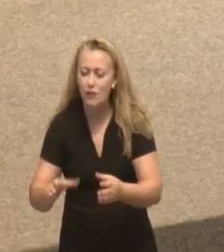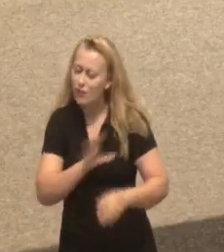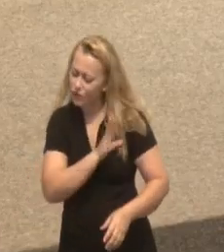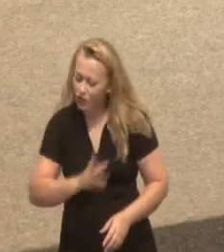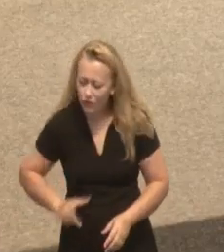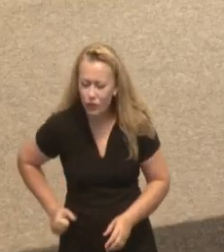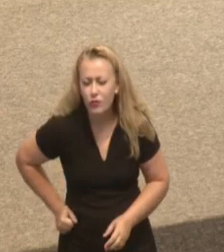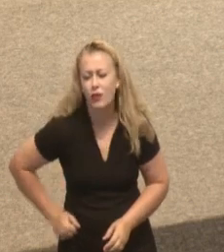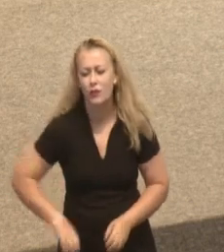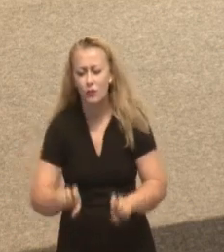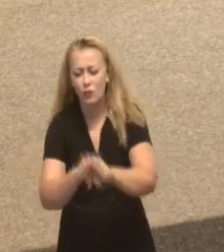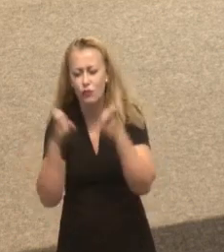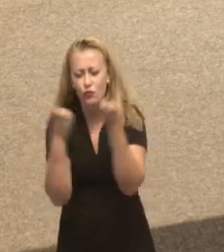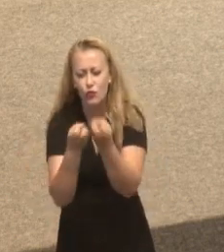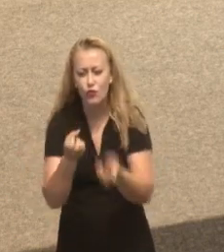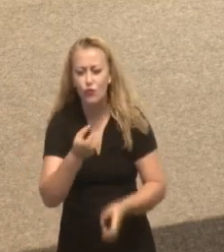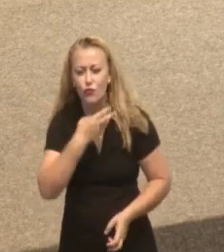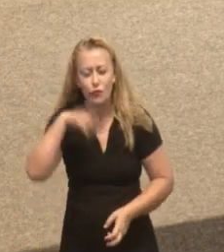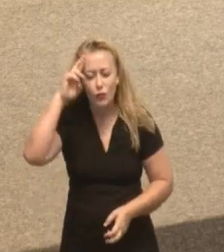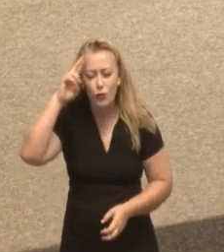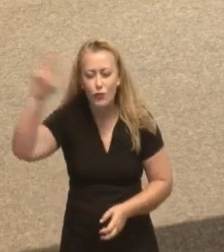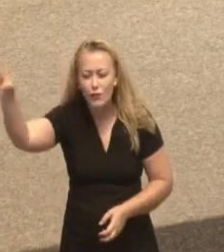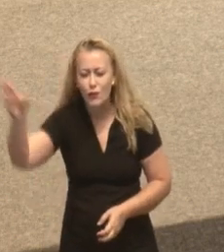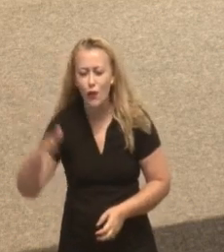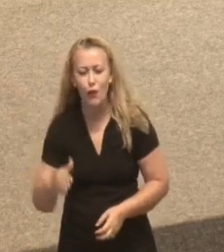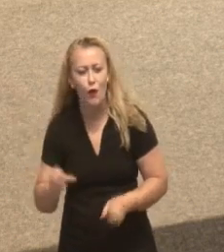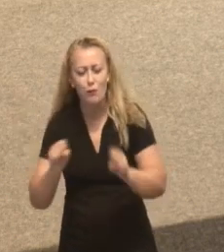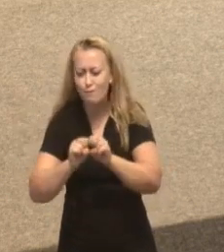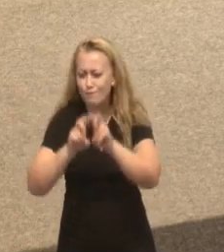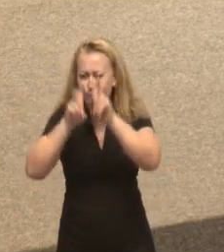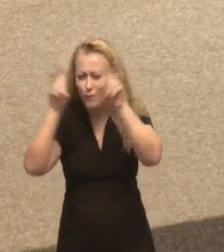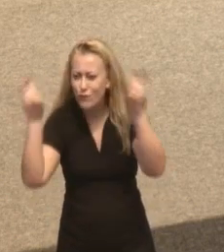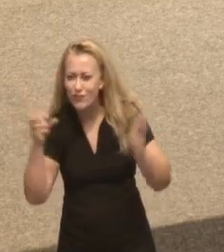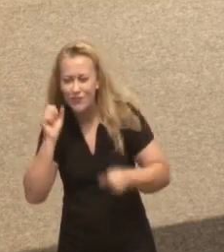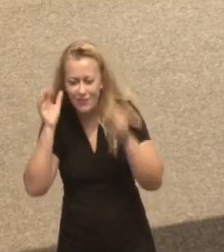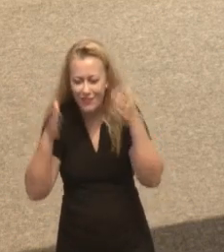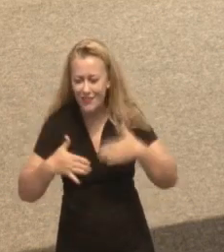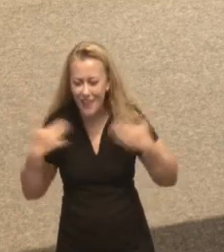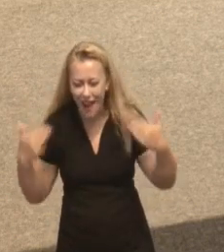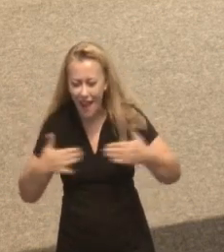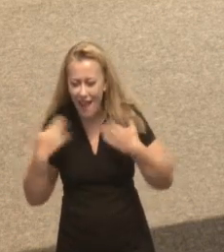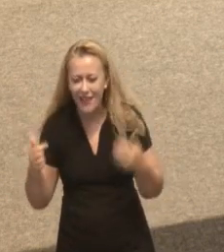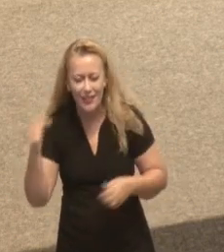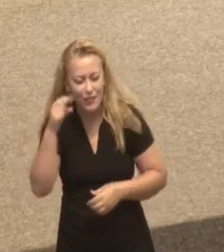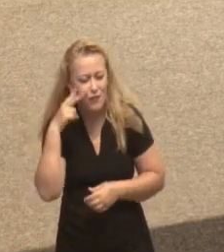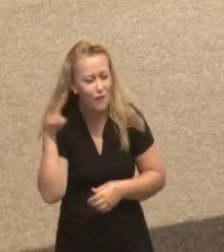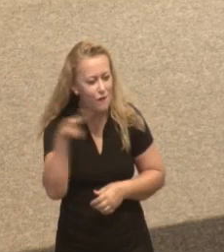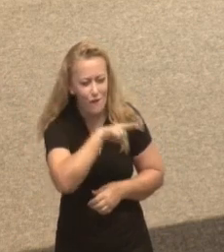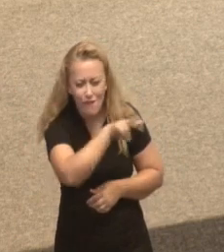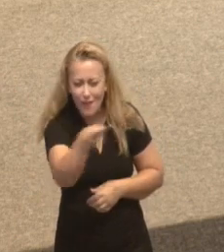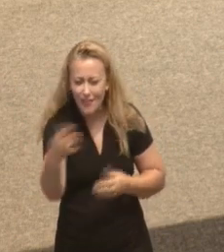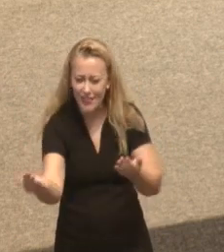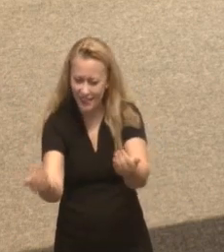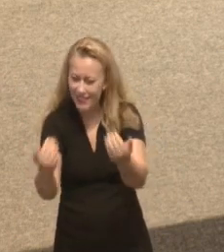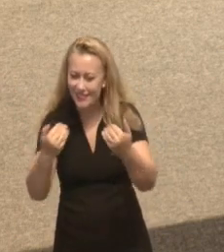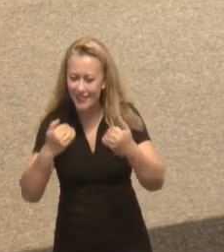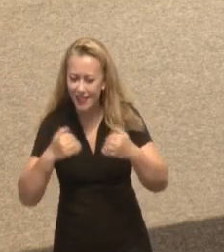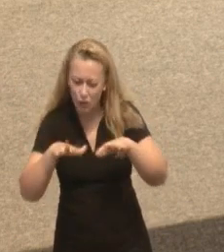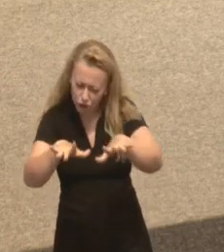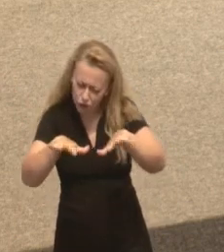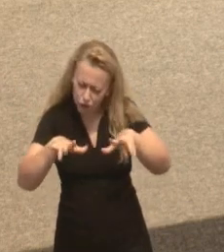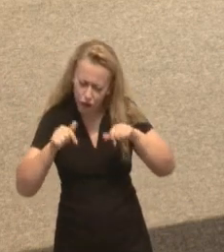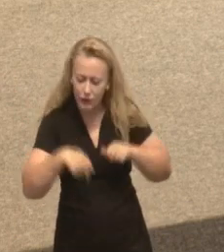Senhor, nesta manhã alegre, quando aqui nós congregamos. Muito obrigado pela sua presença, você que nos visita, você que nos assiste